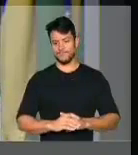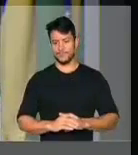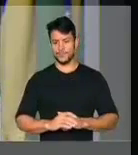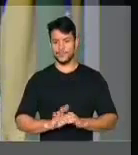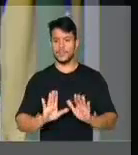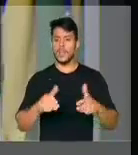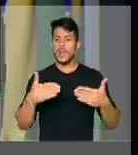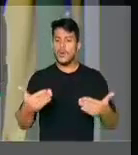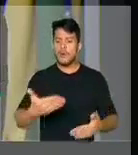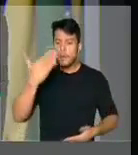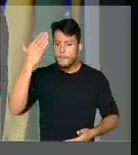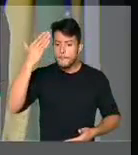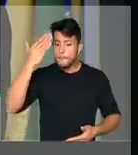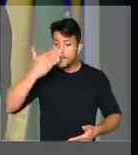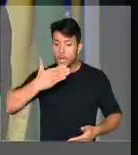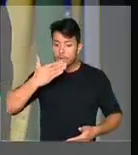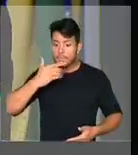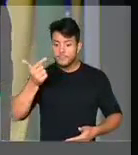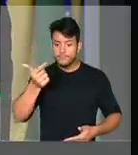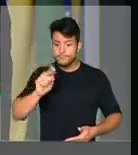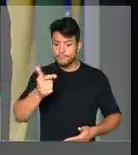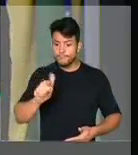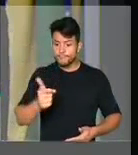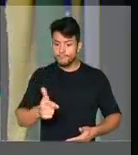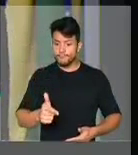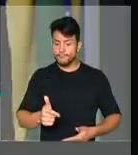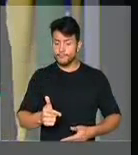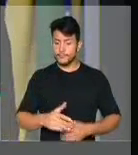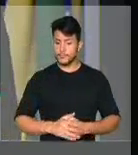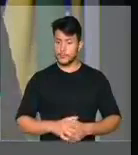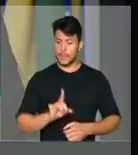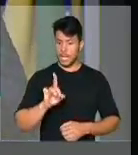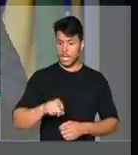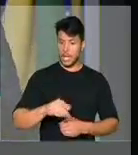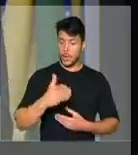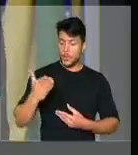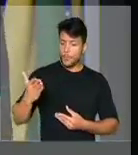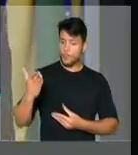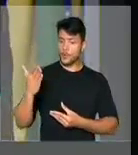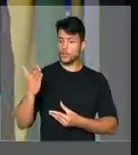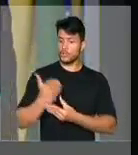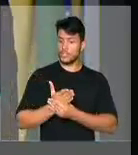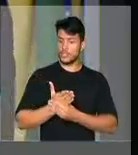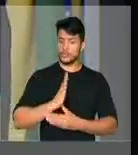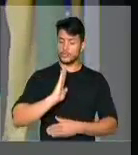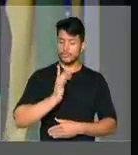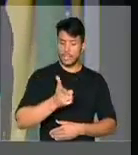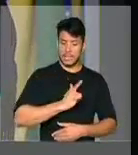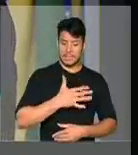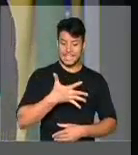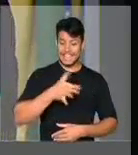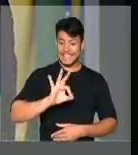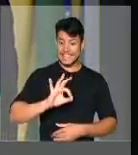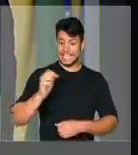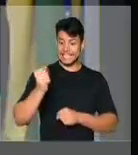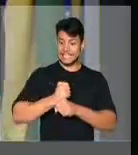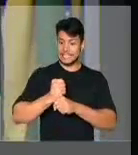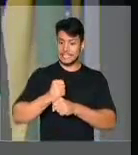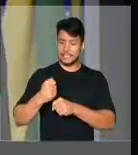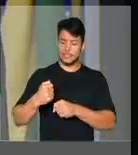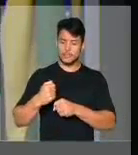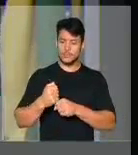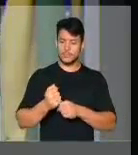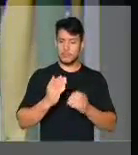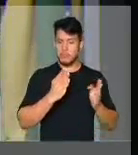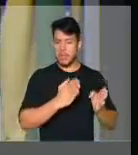Cadê as provas desse processo que não existem? É um processo que se arrasta por mais de 10 anos e que